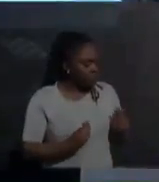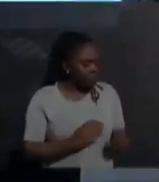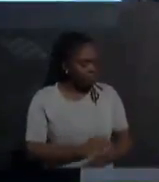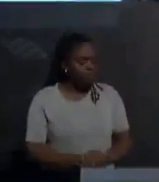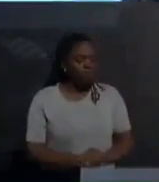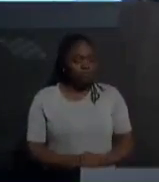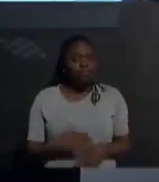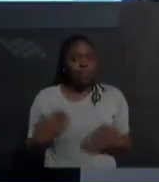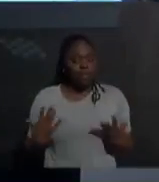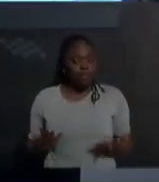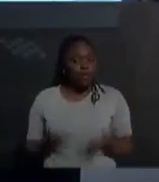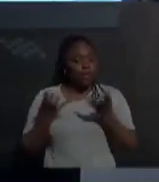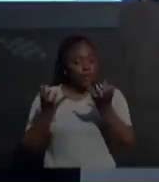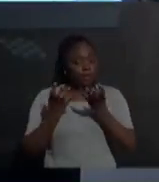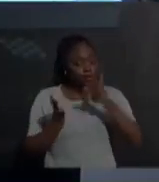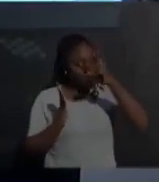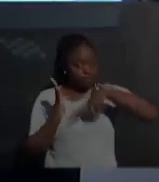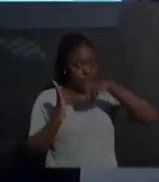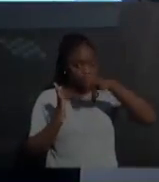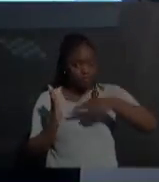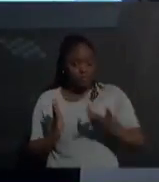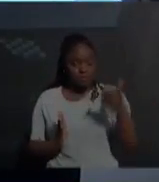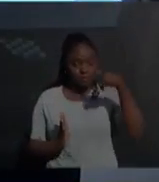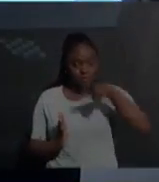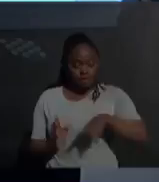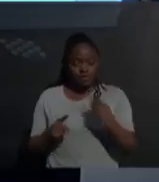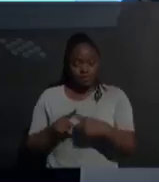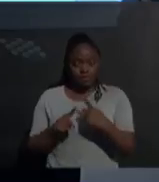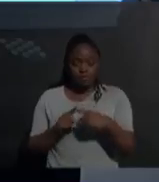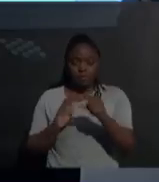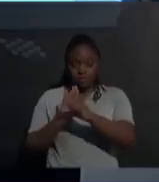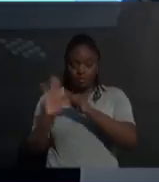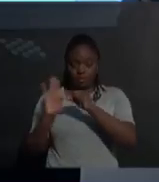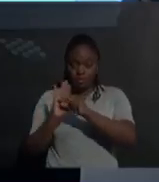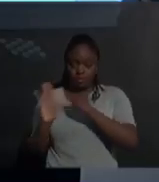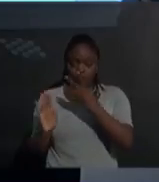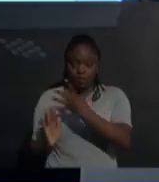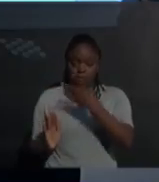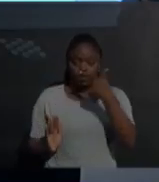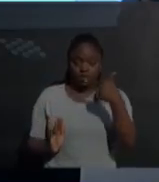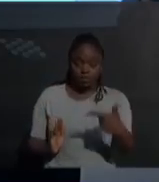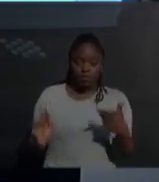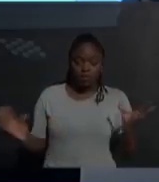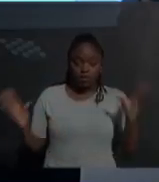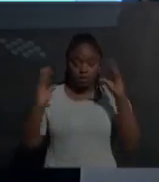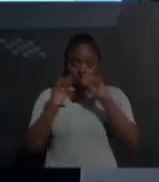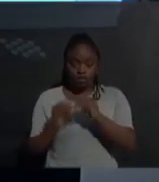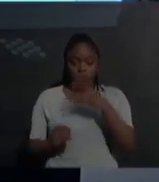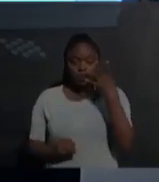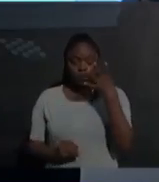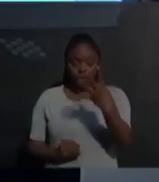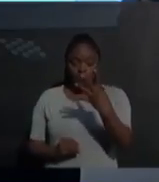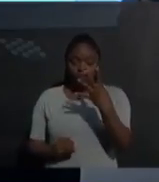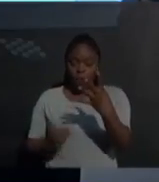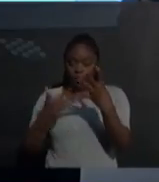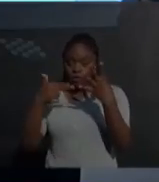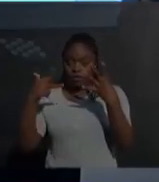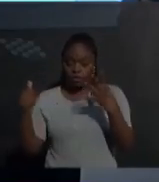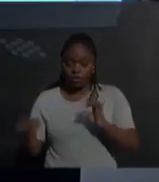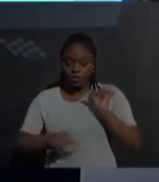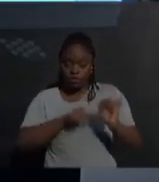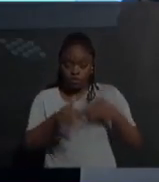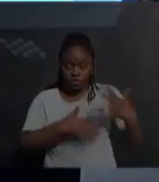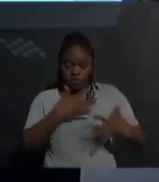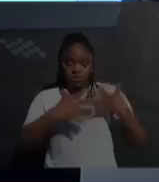Então eu quero ler com você de novo, porque esse verso 42 resume as quatro coisas, os quatro pilares de um